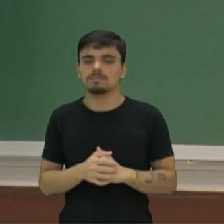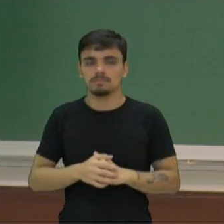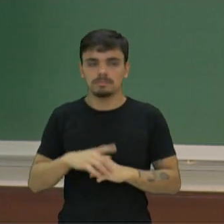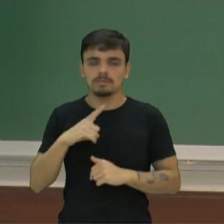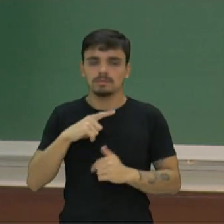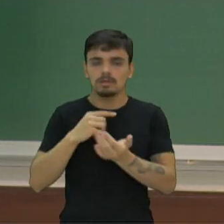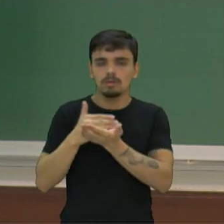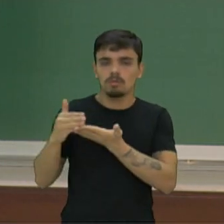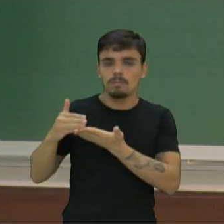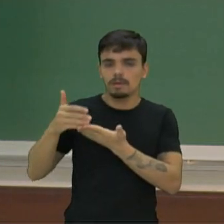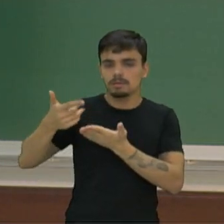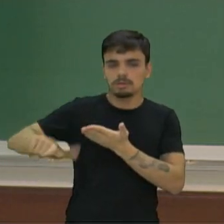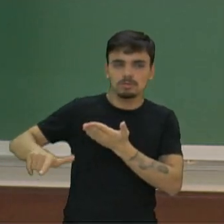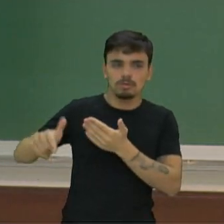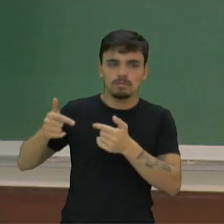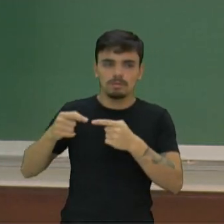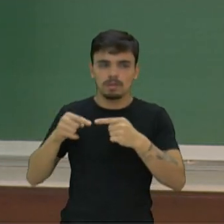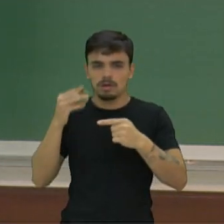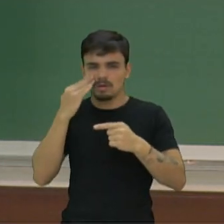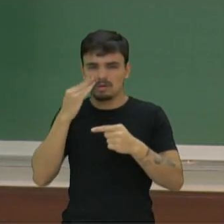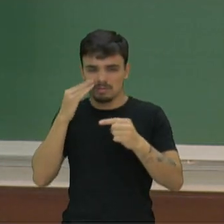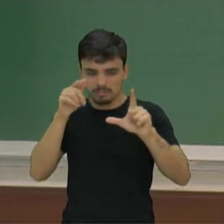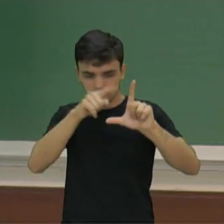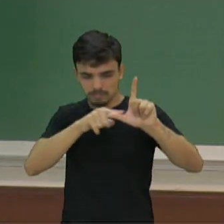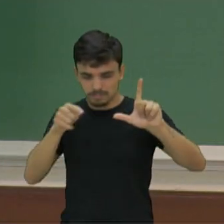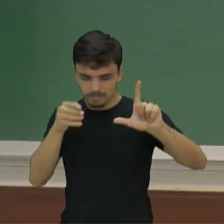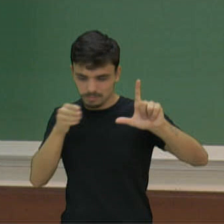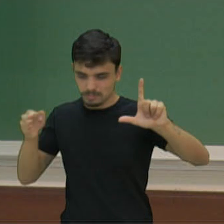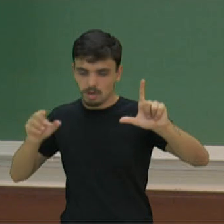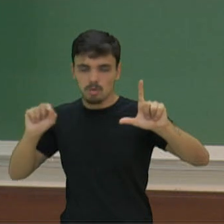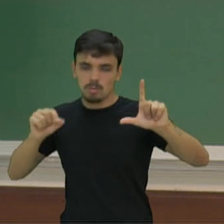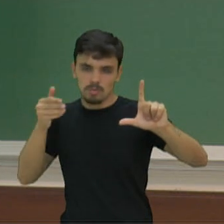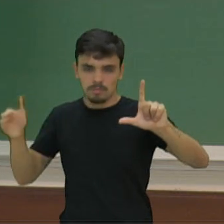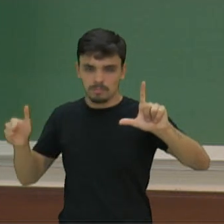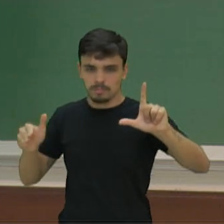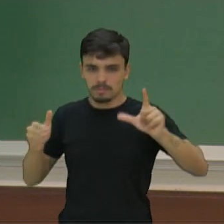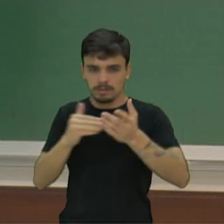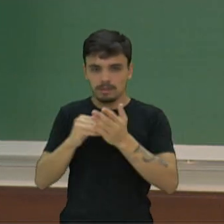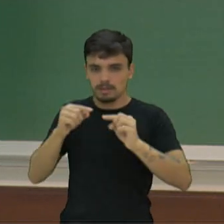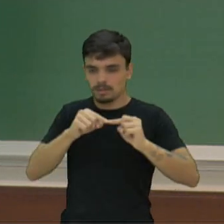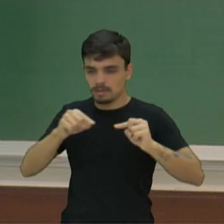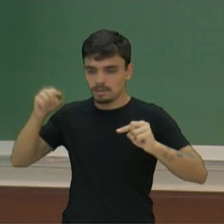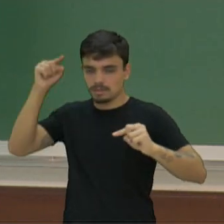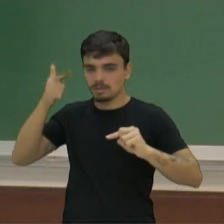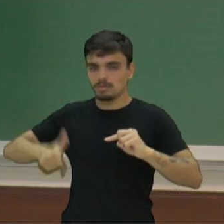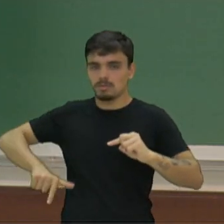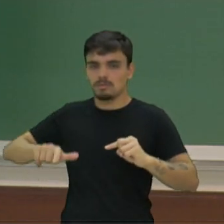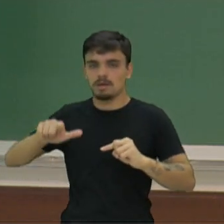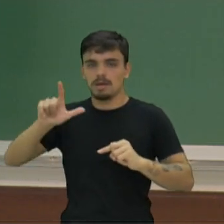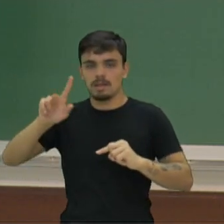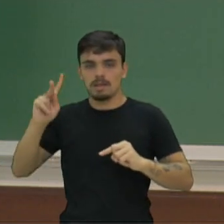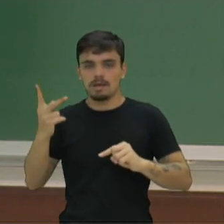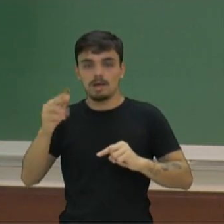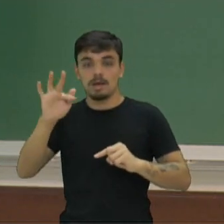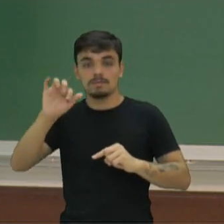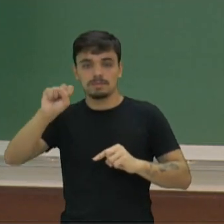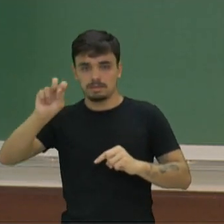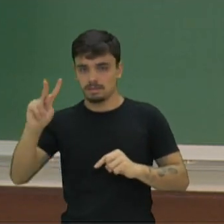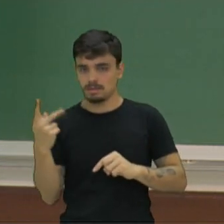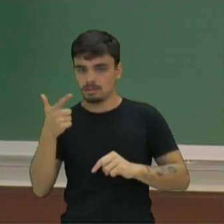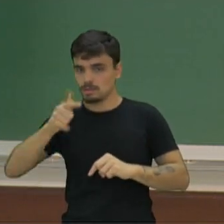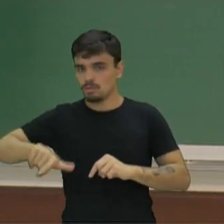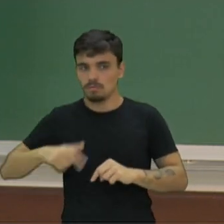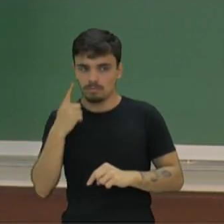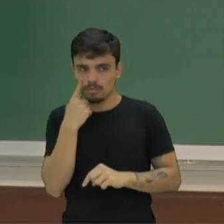aqui começa aqui no cantinho do gráfico a crescer novamente LH e FSH, ok? Aqui